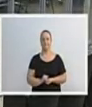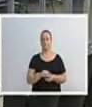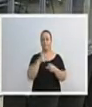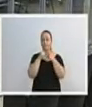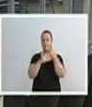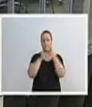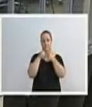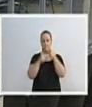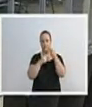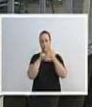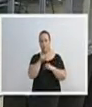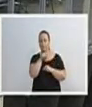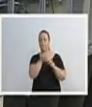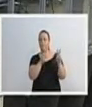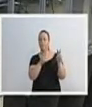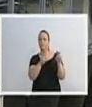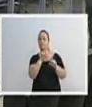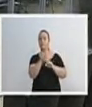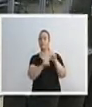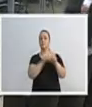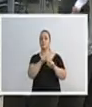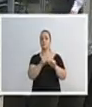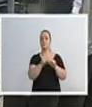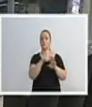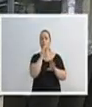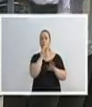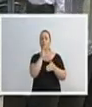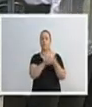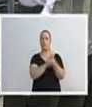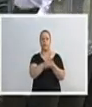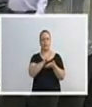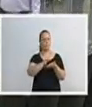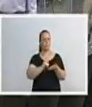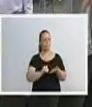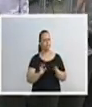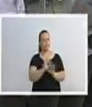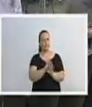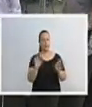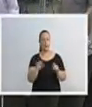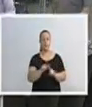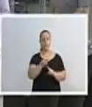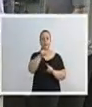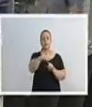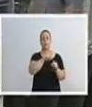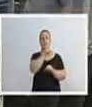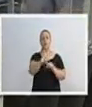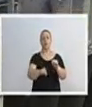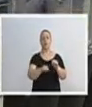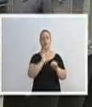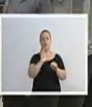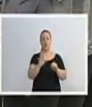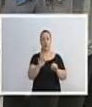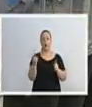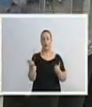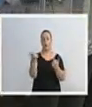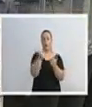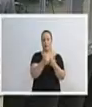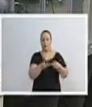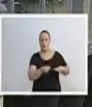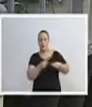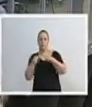Dúvidas? Este trata da não retirada mais de assinatura após a entrega à mesa dos pedidos de